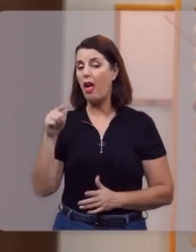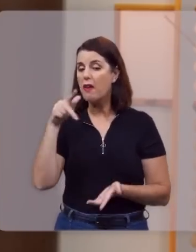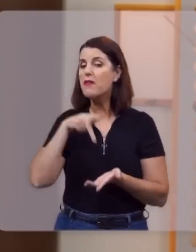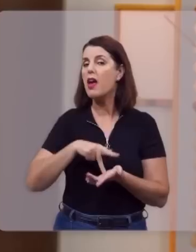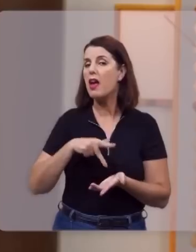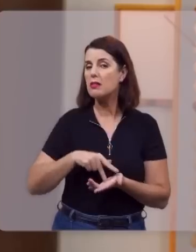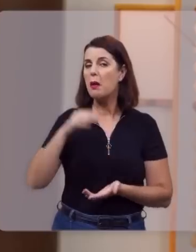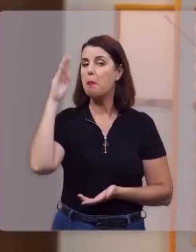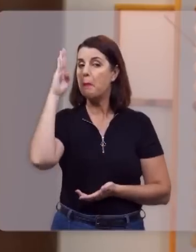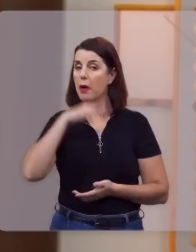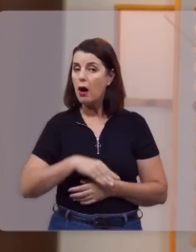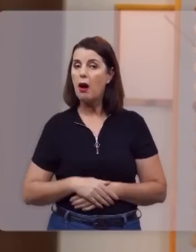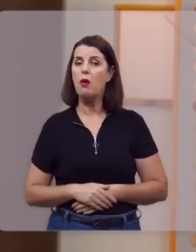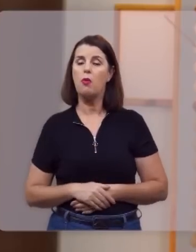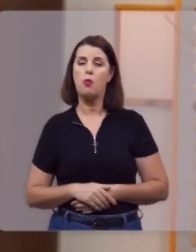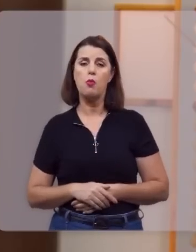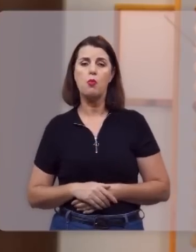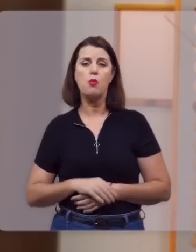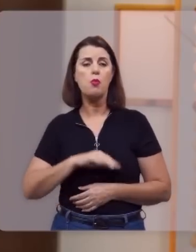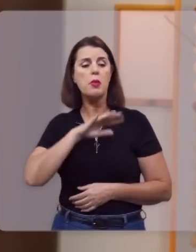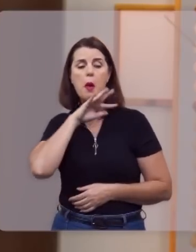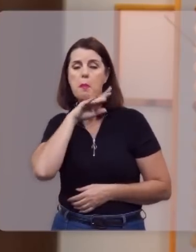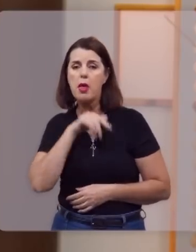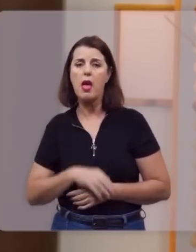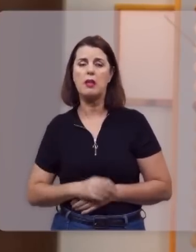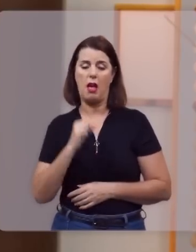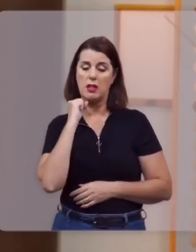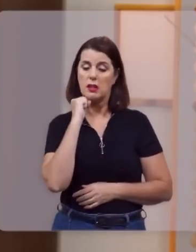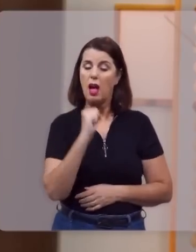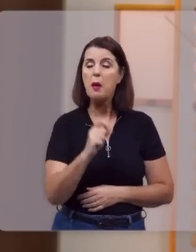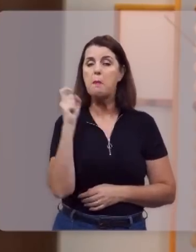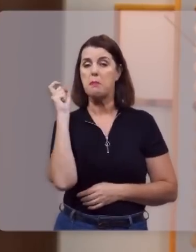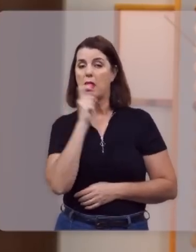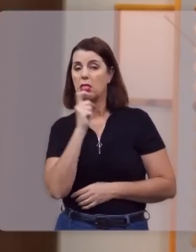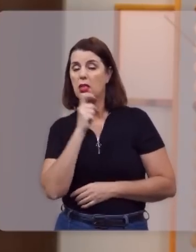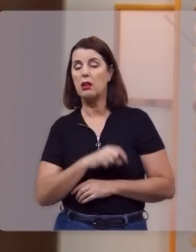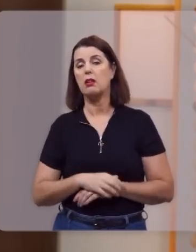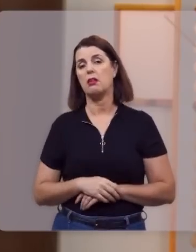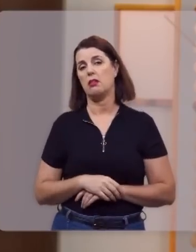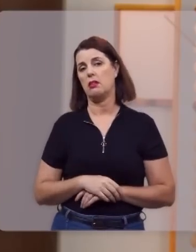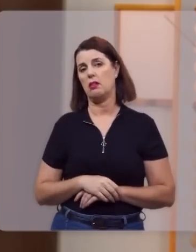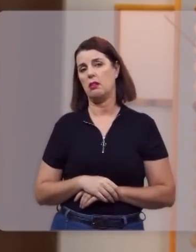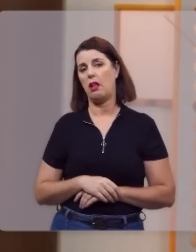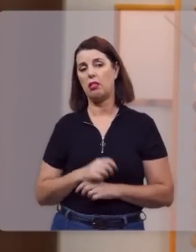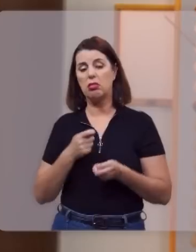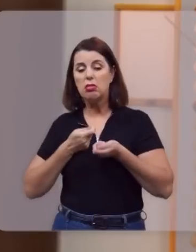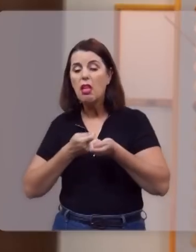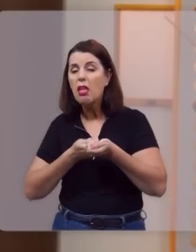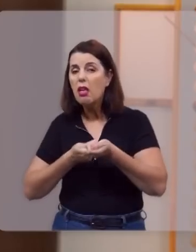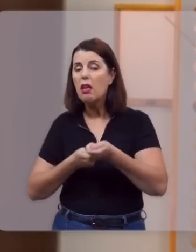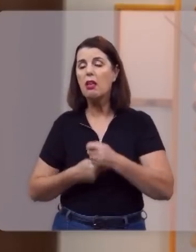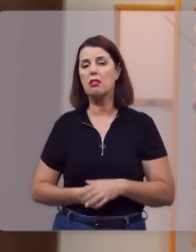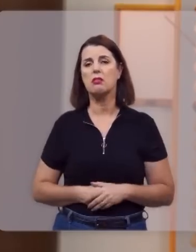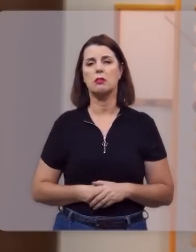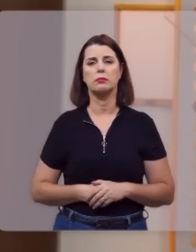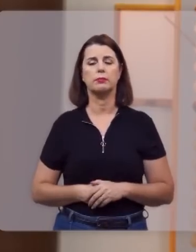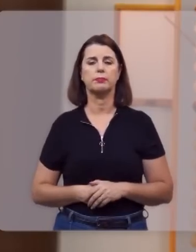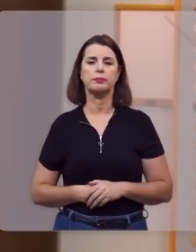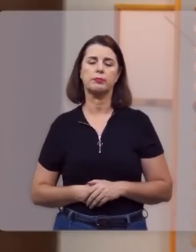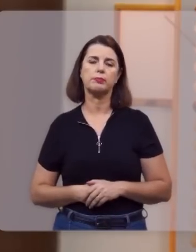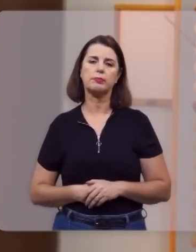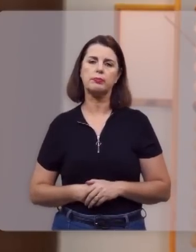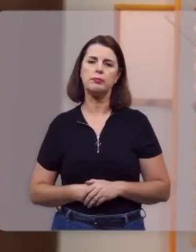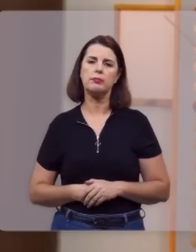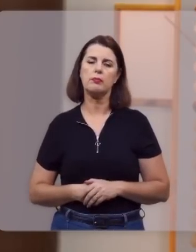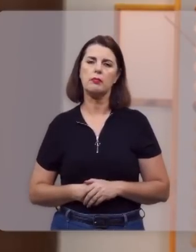perverso, ele é maligno, ele é assassino, ele é mentiroso, ele é tentador, ele